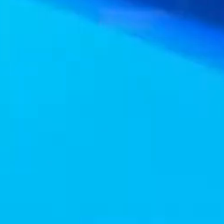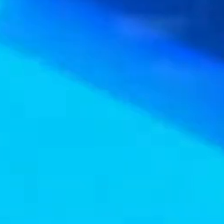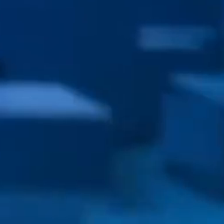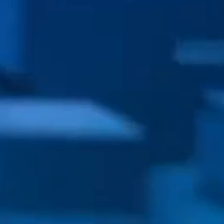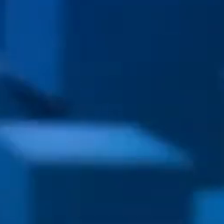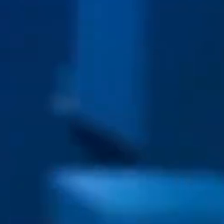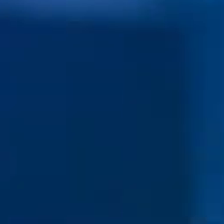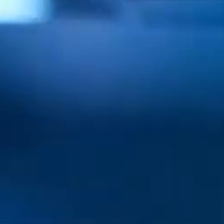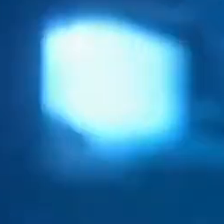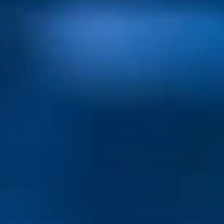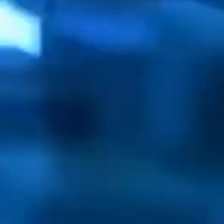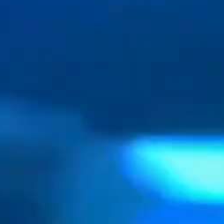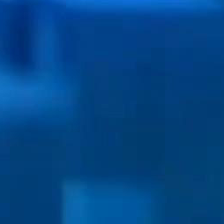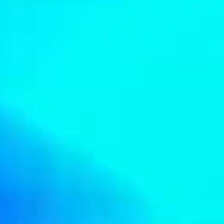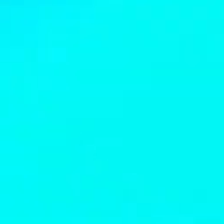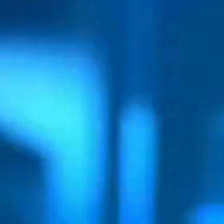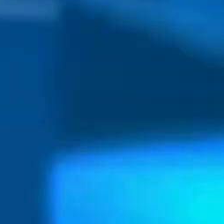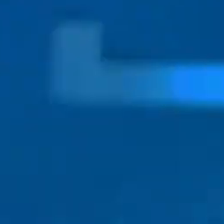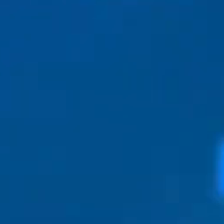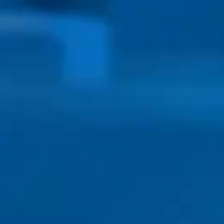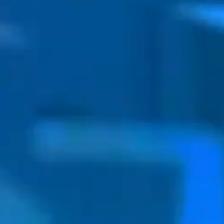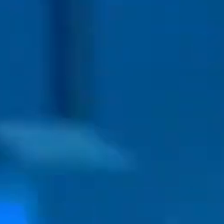E aí